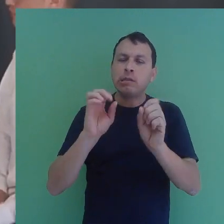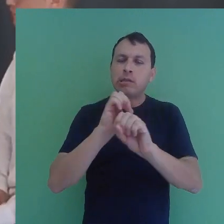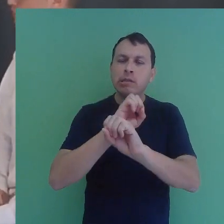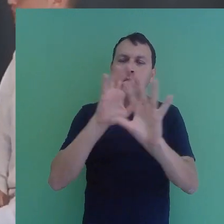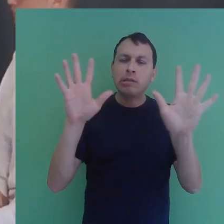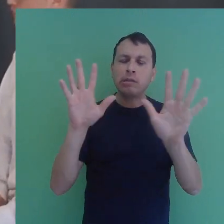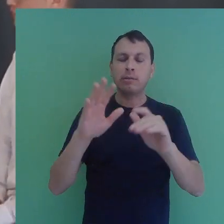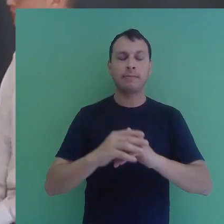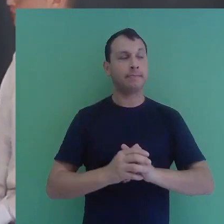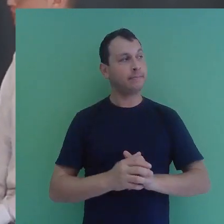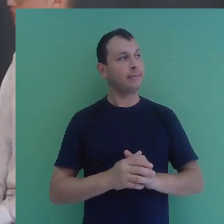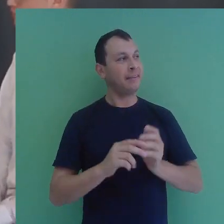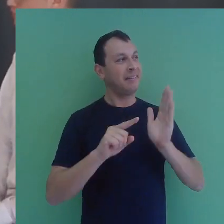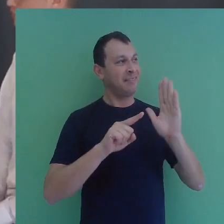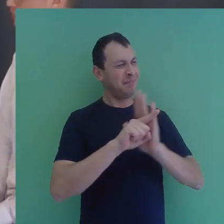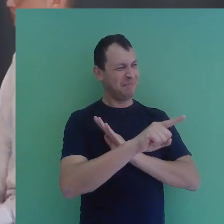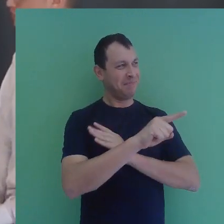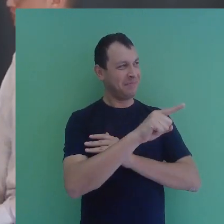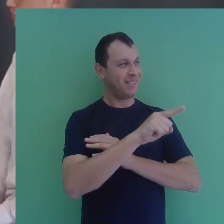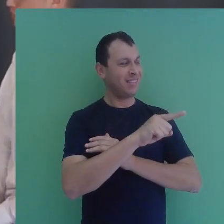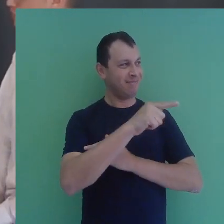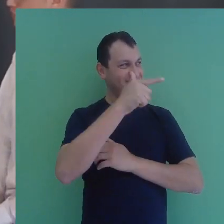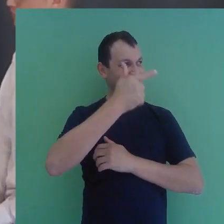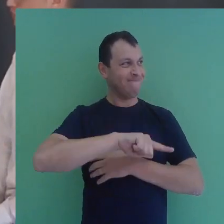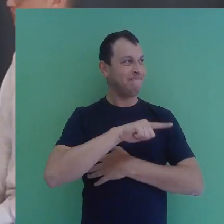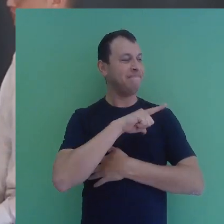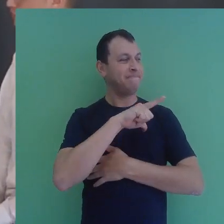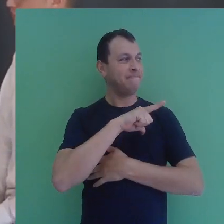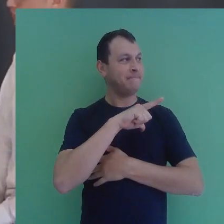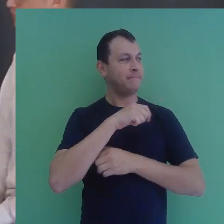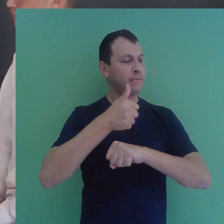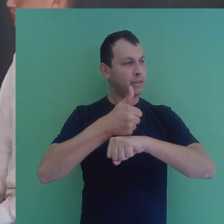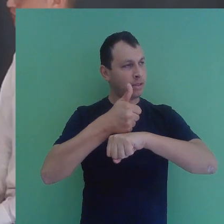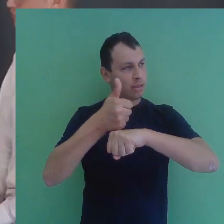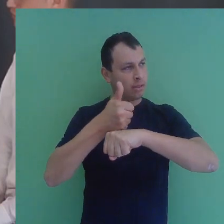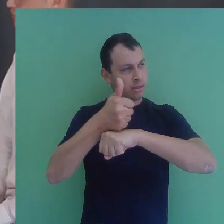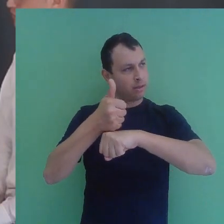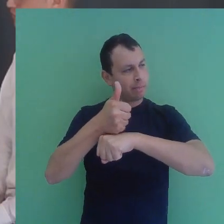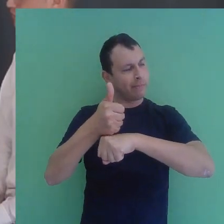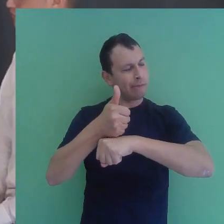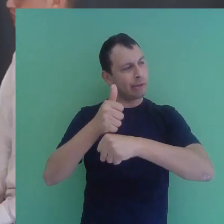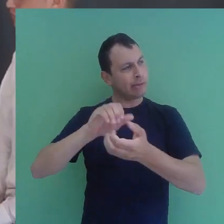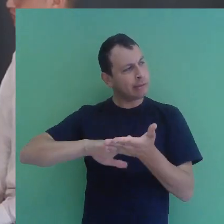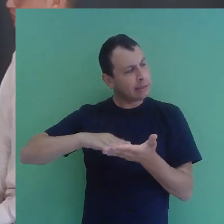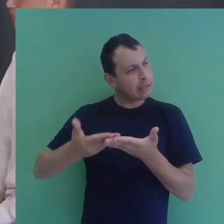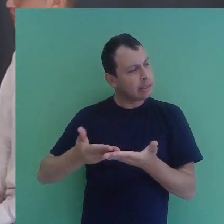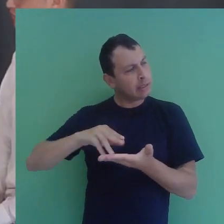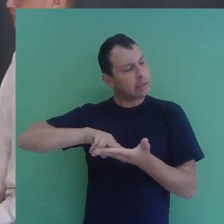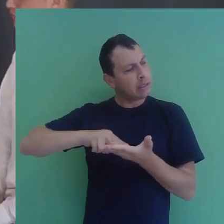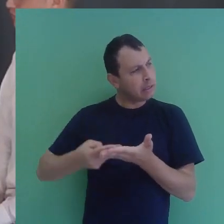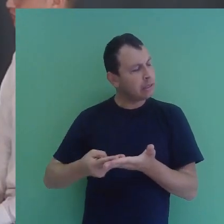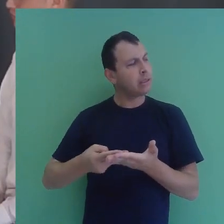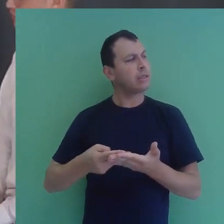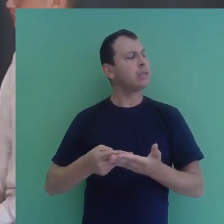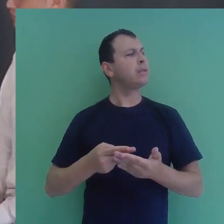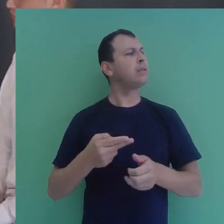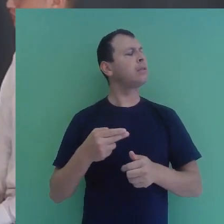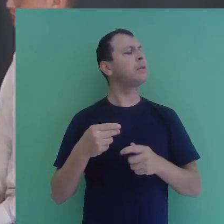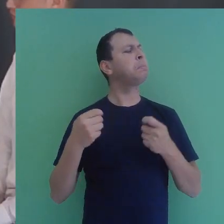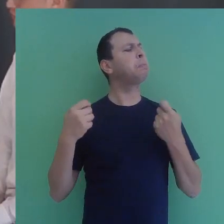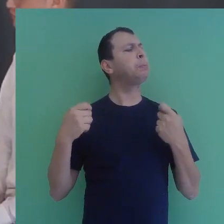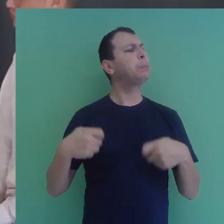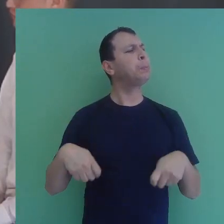queria entrar, já que a gente está levando mais para a área profissional dos intérpretes de Libras, né? O que